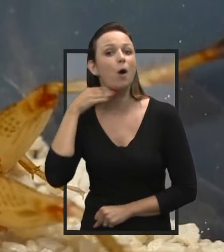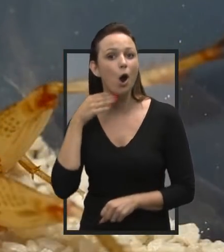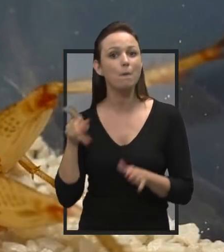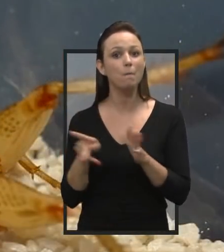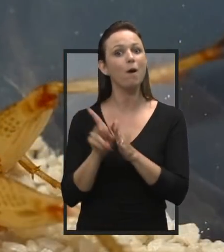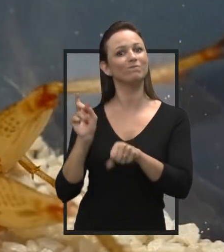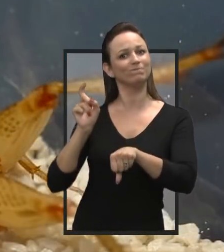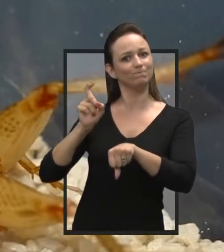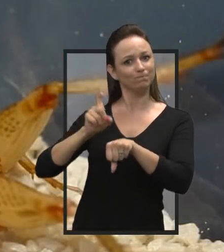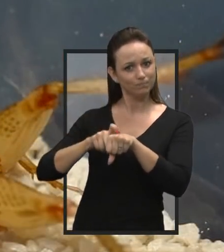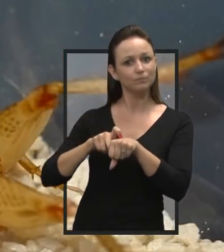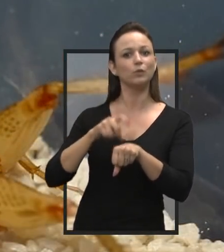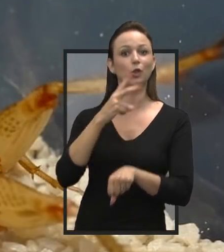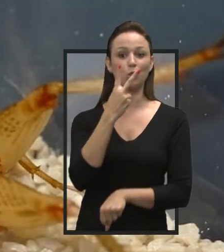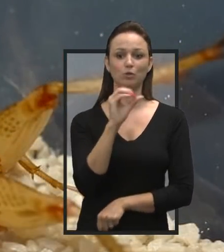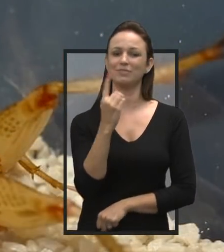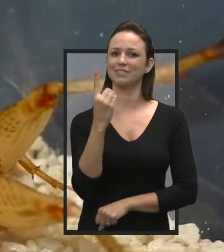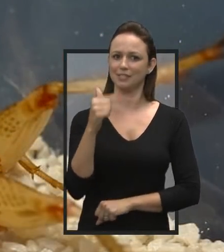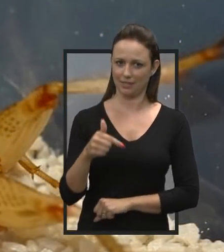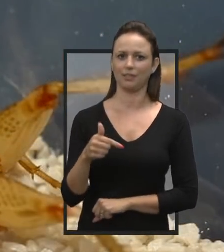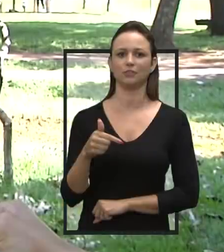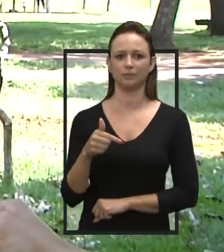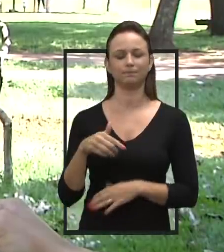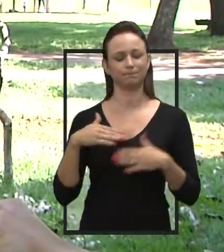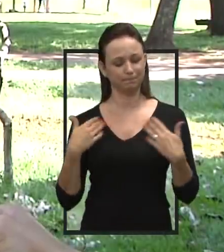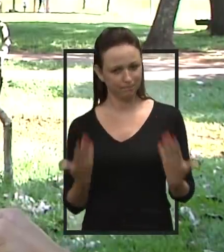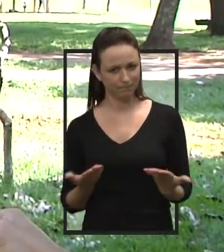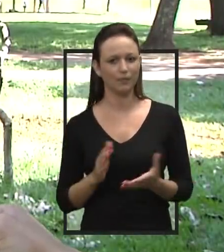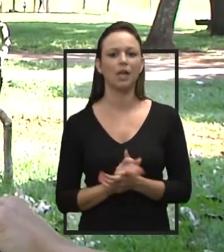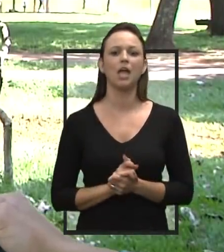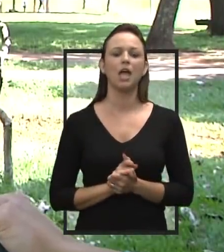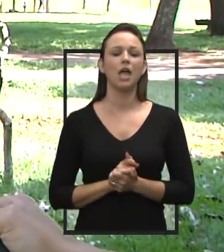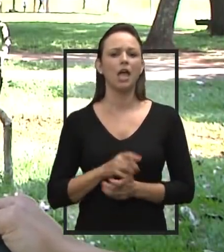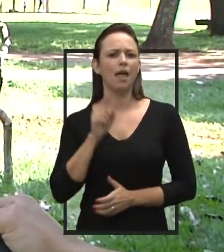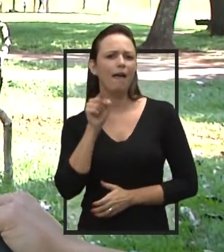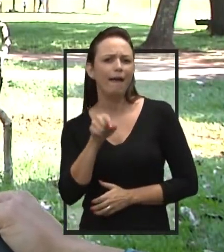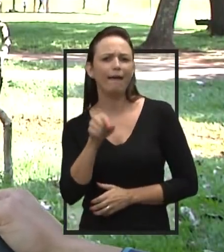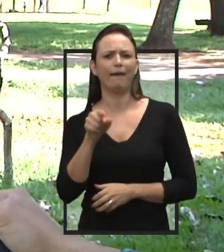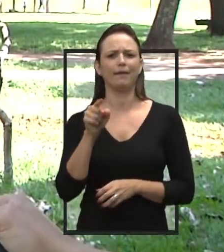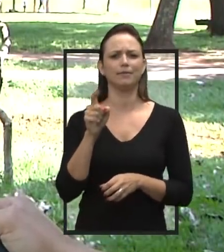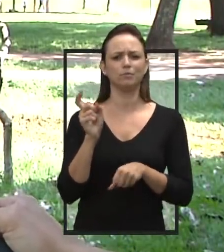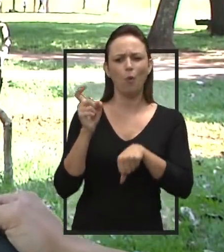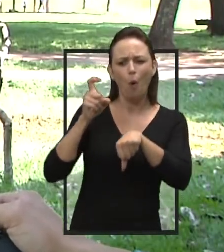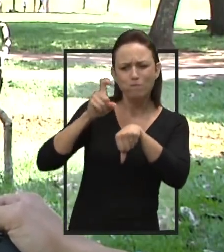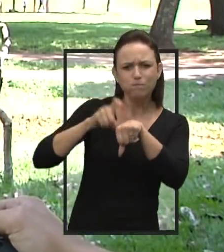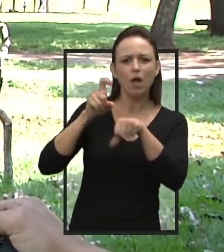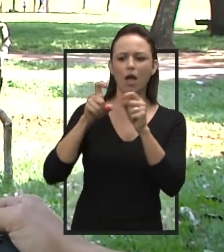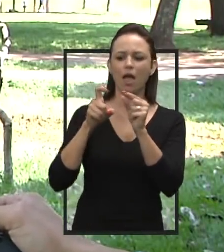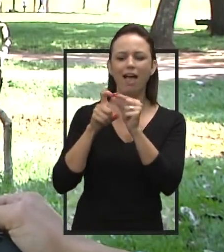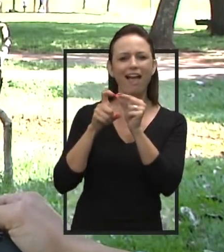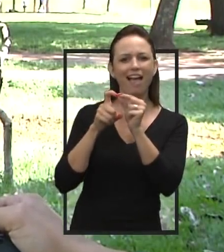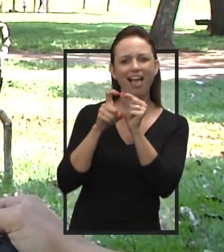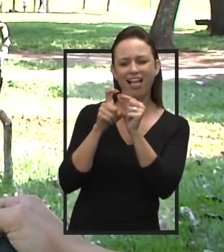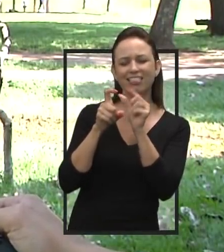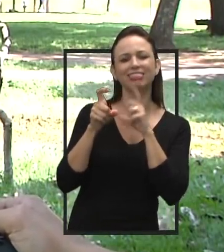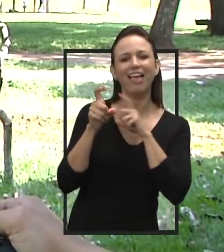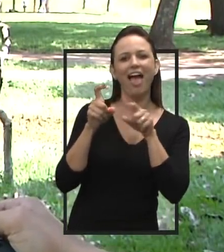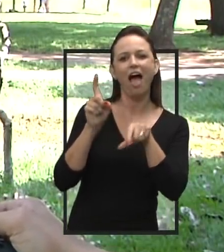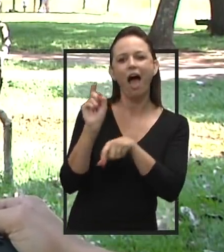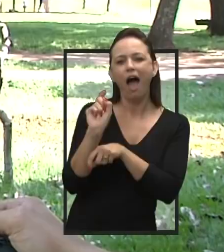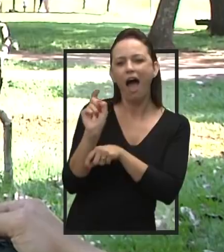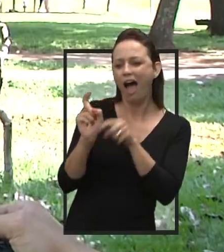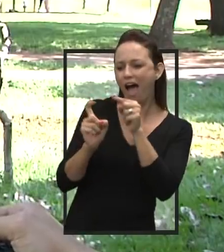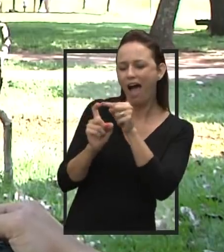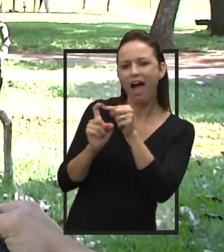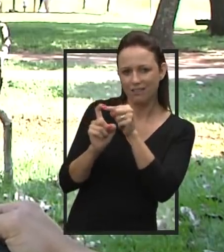por picada de escorpião em 2017. É o seguinte, o escorpião ele pica pelo ferrão que ele tem na cauda, na ponta da